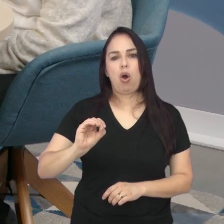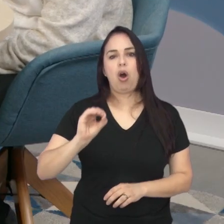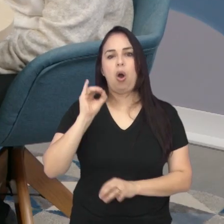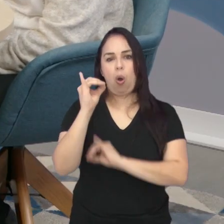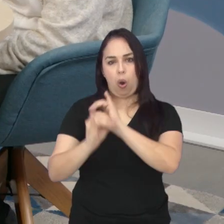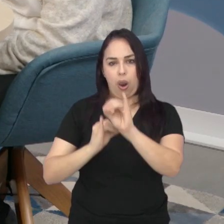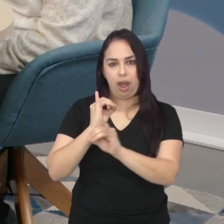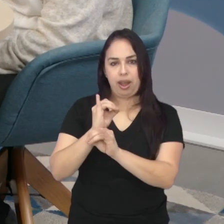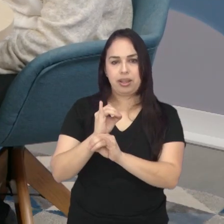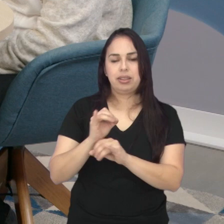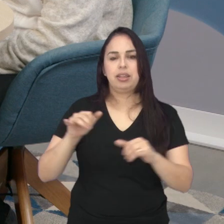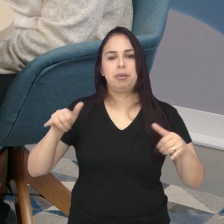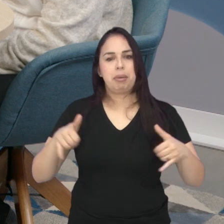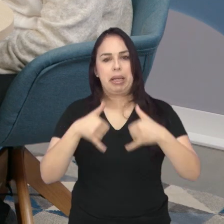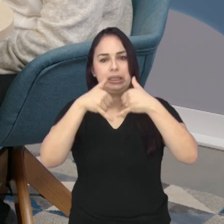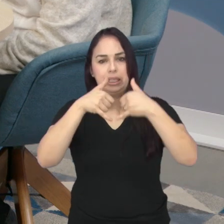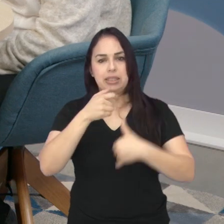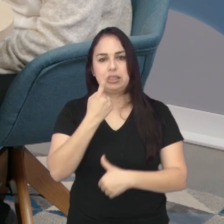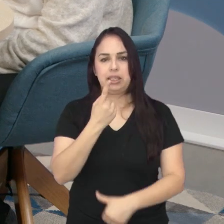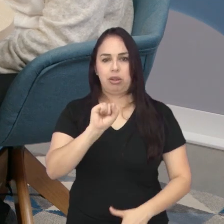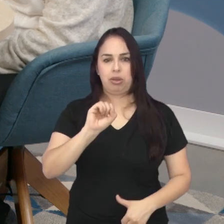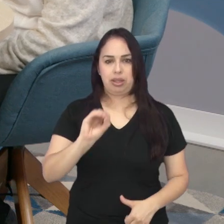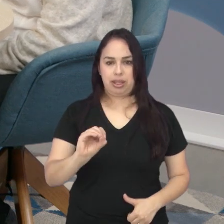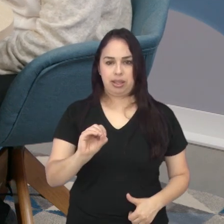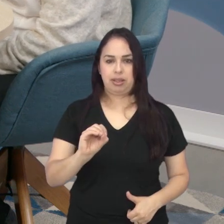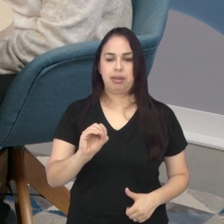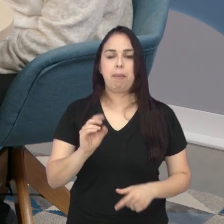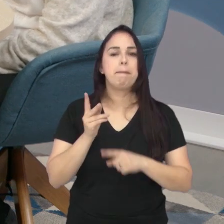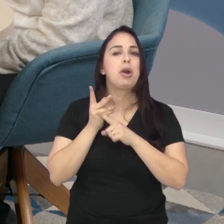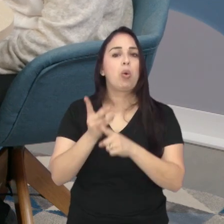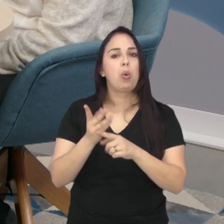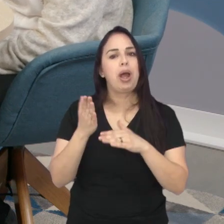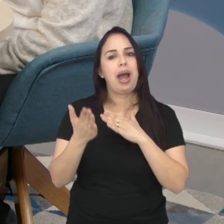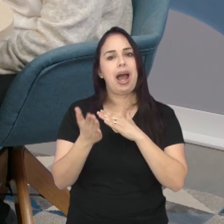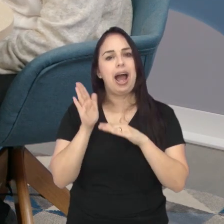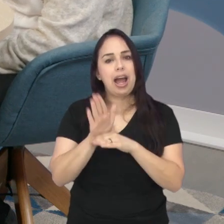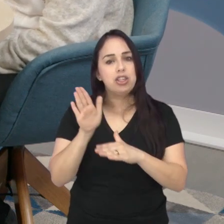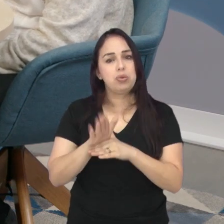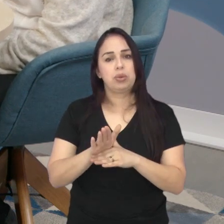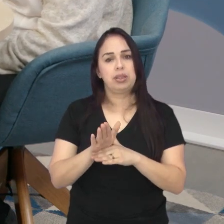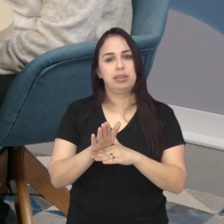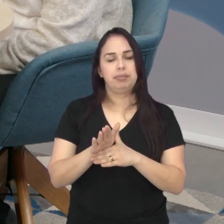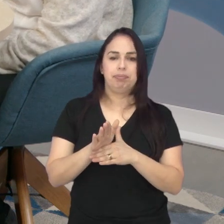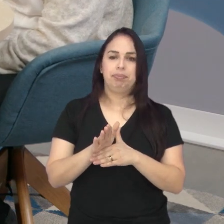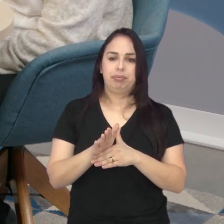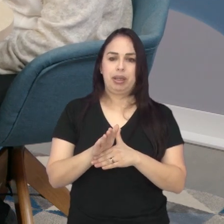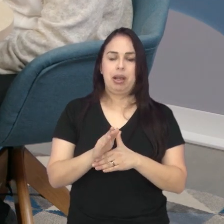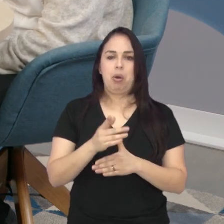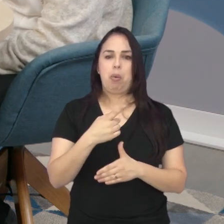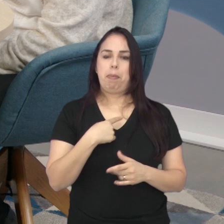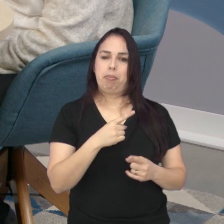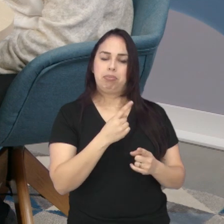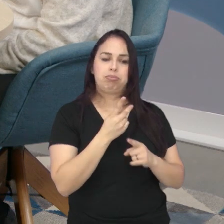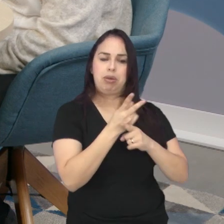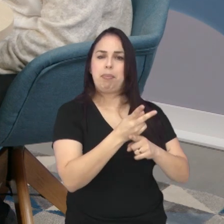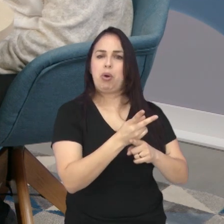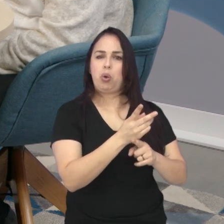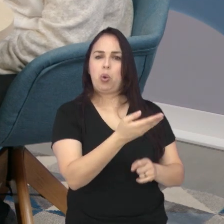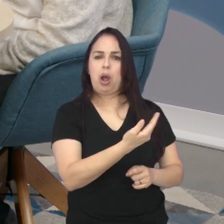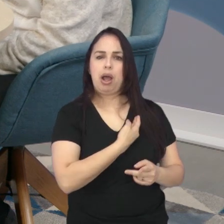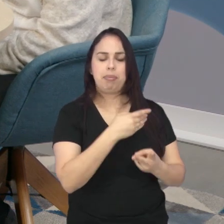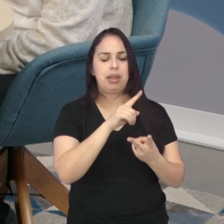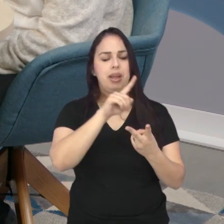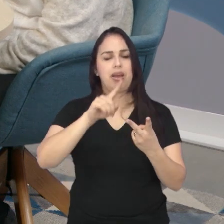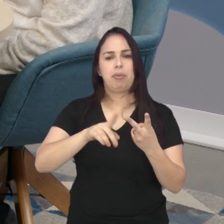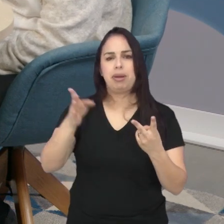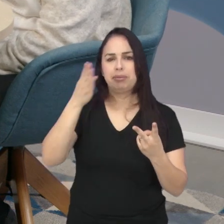de ocorrência, tem o Disque 180 também. Procure ajuda, que seja primeiramente um amigo, uma amiga,